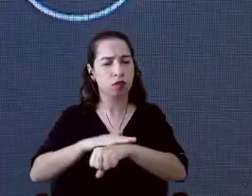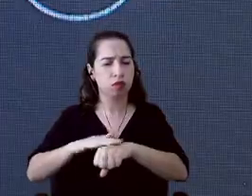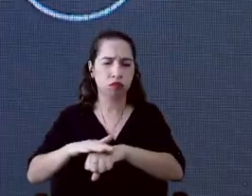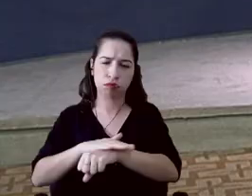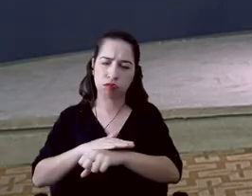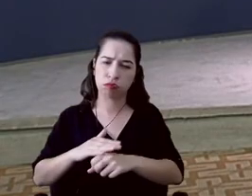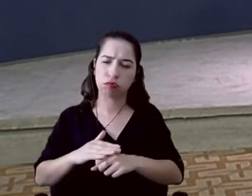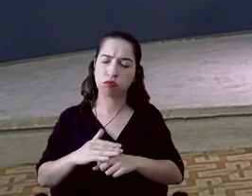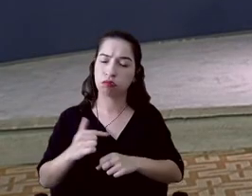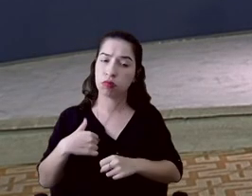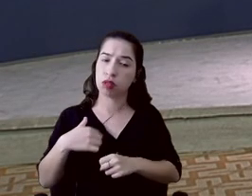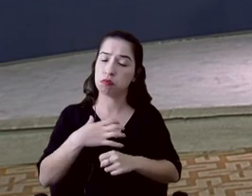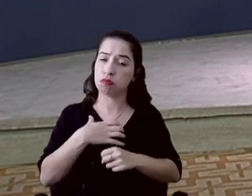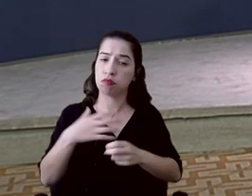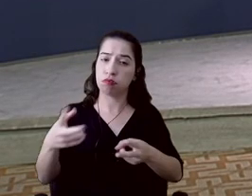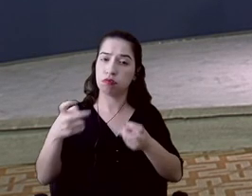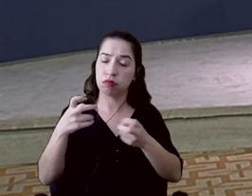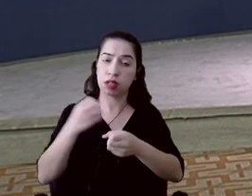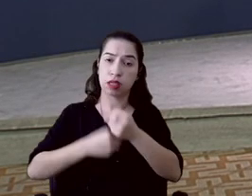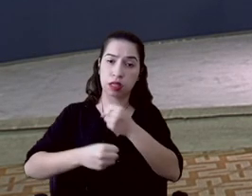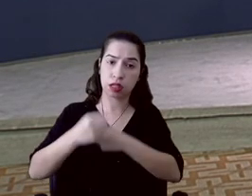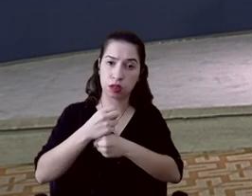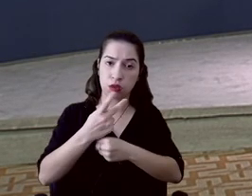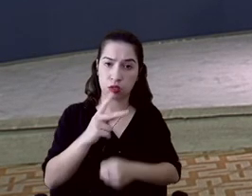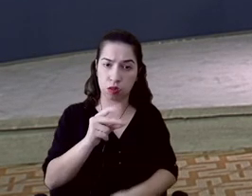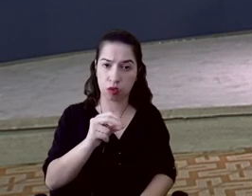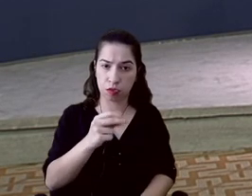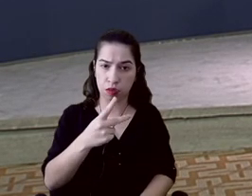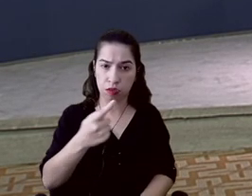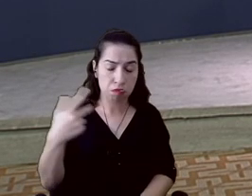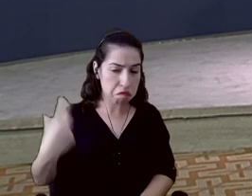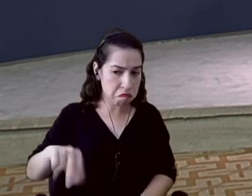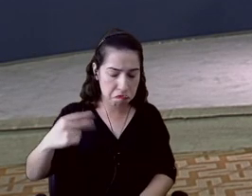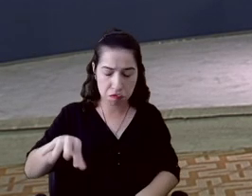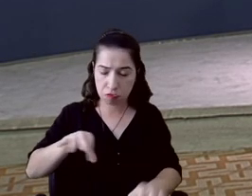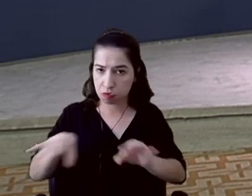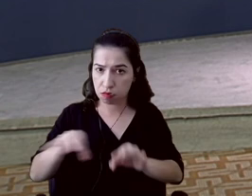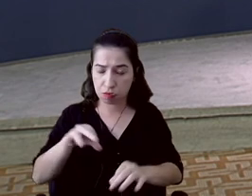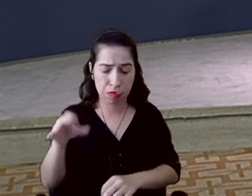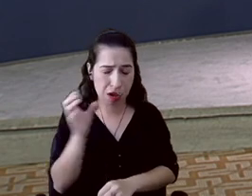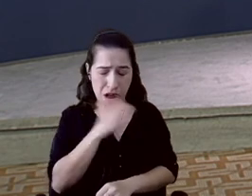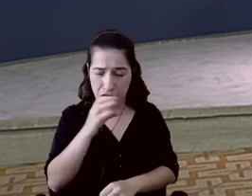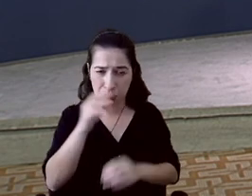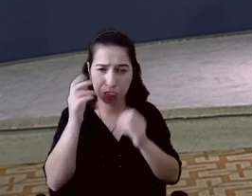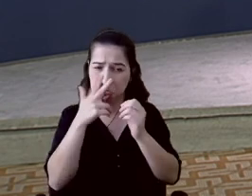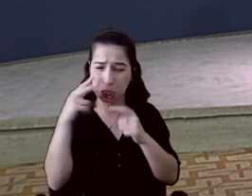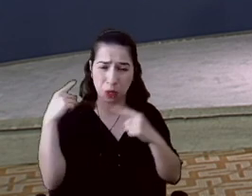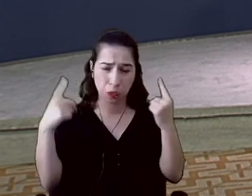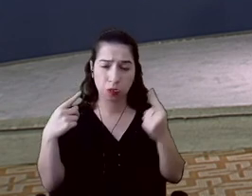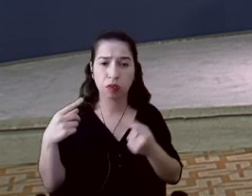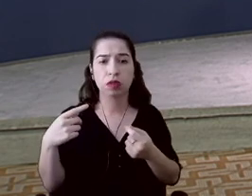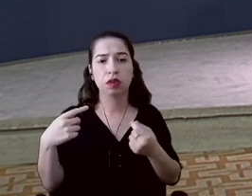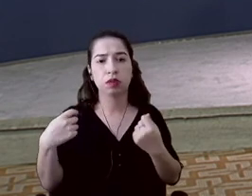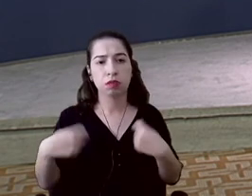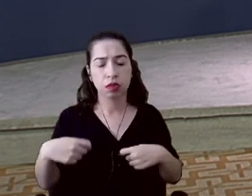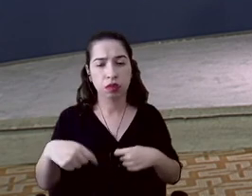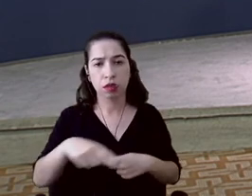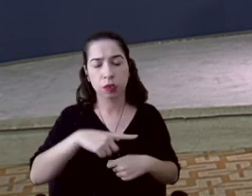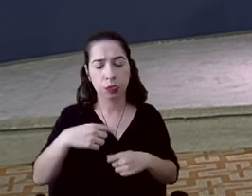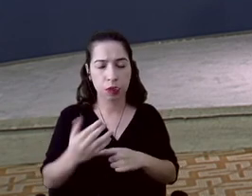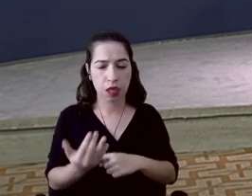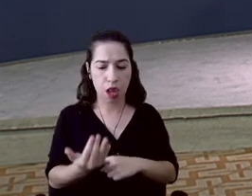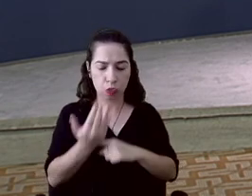sabe em 2021 tava uma correria tão Insana e tanto e aí você tem que ajudar você mesmo